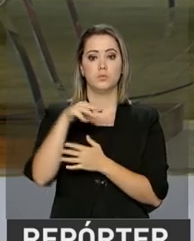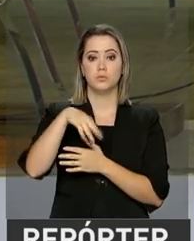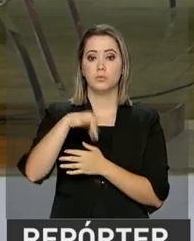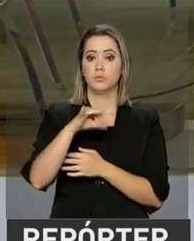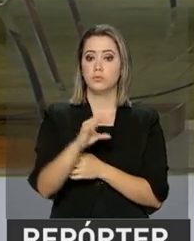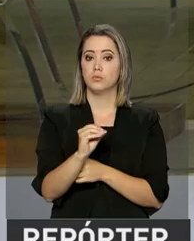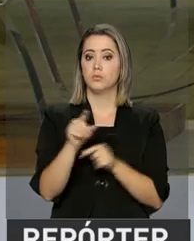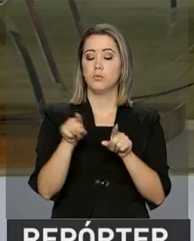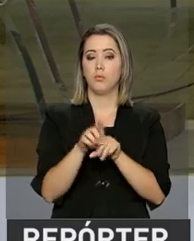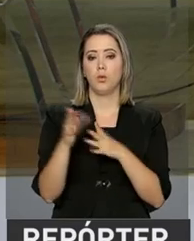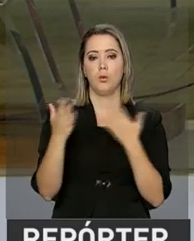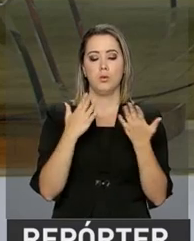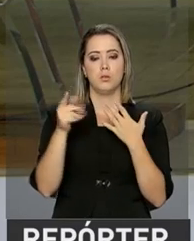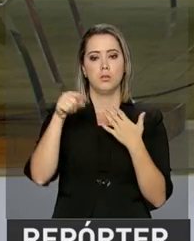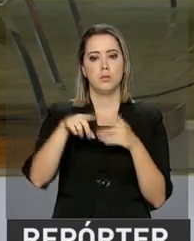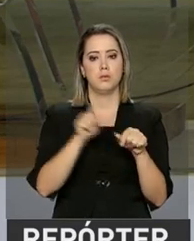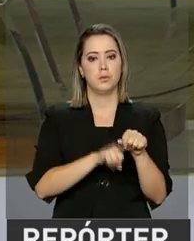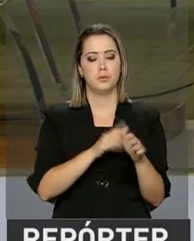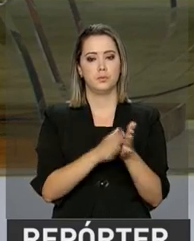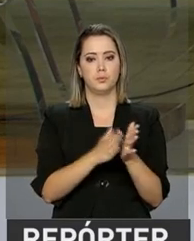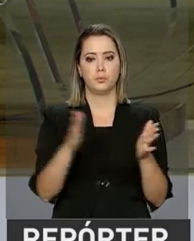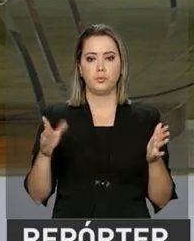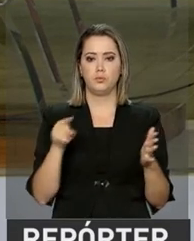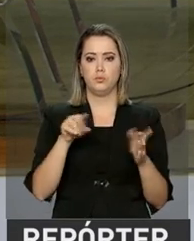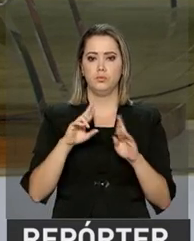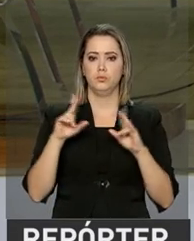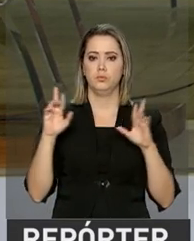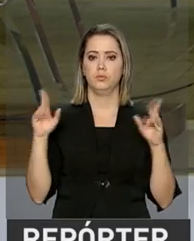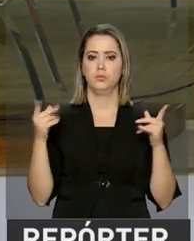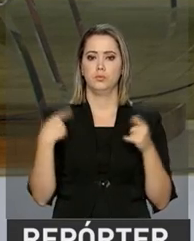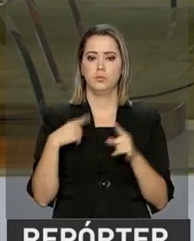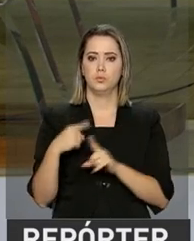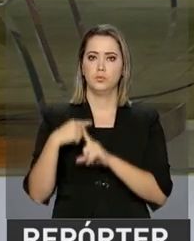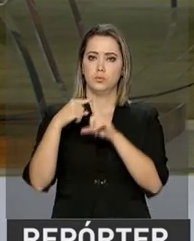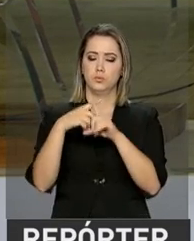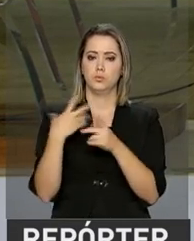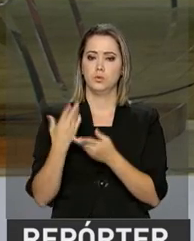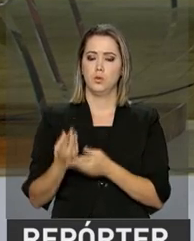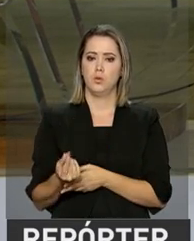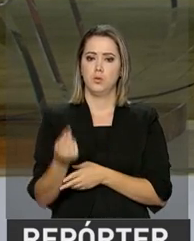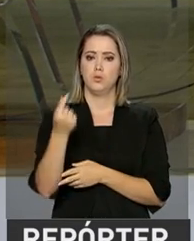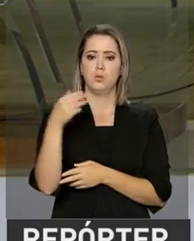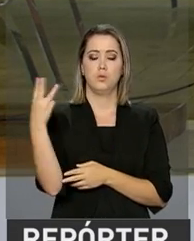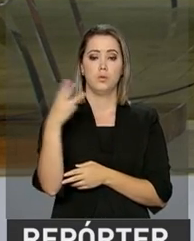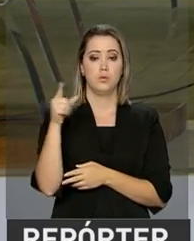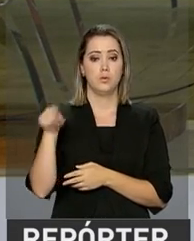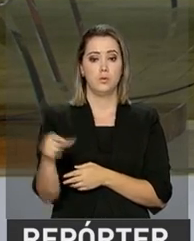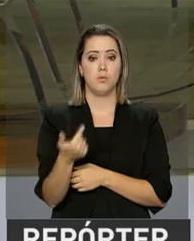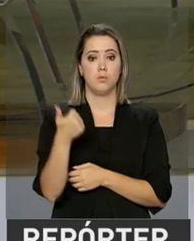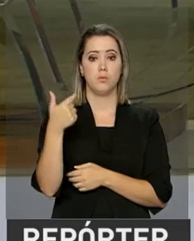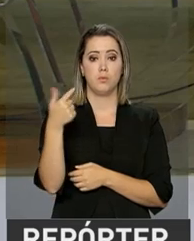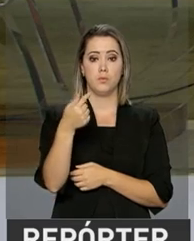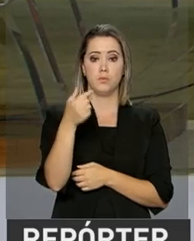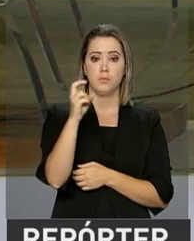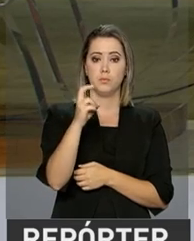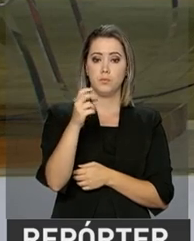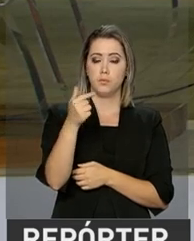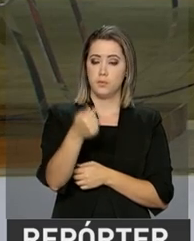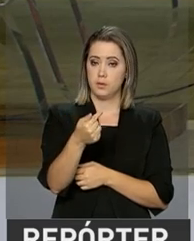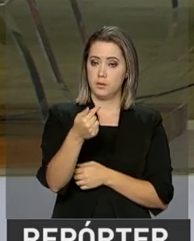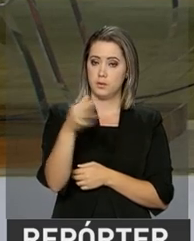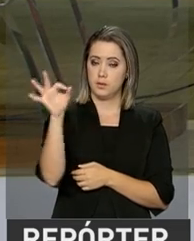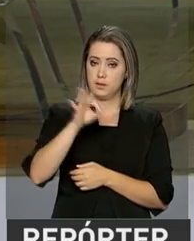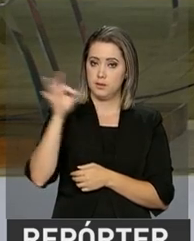considerando este período de tempo a variação positiva nos preços foi de 3,77